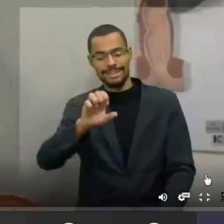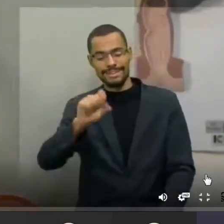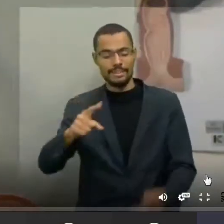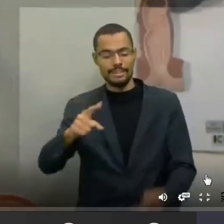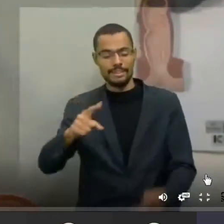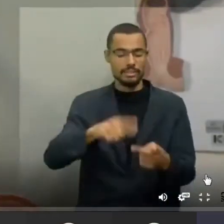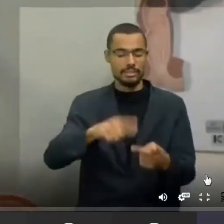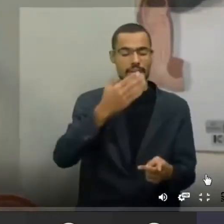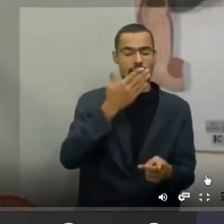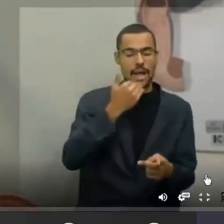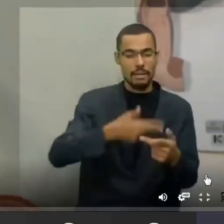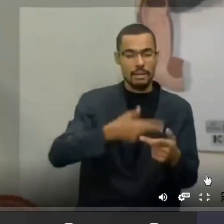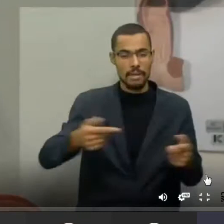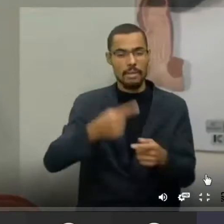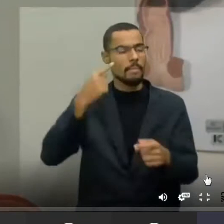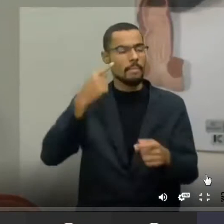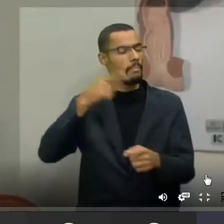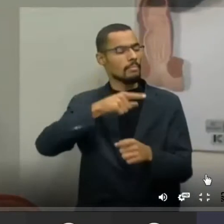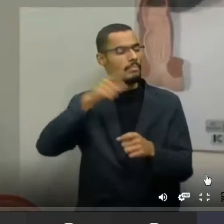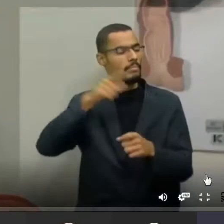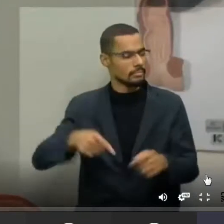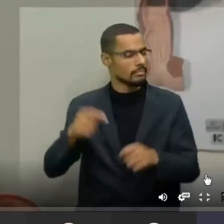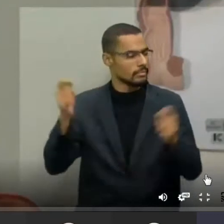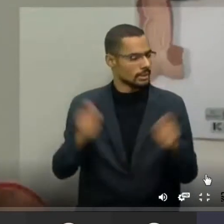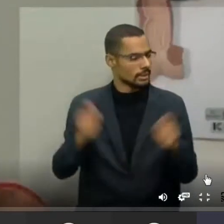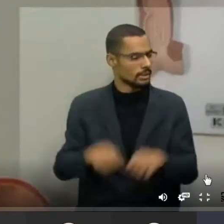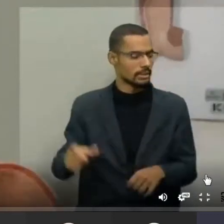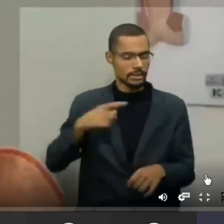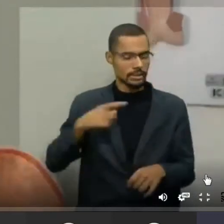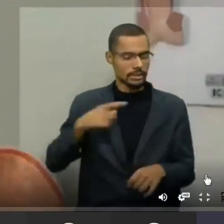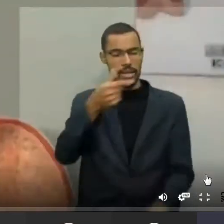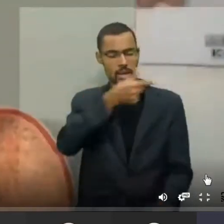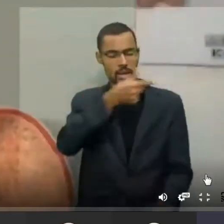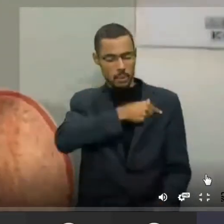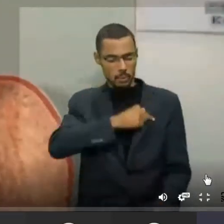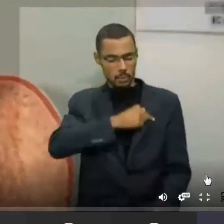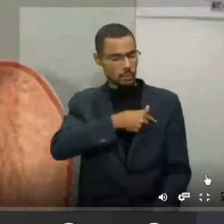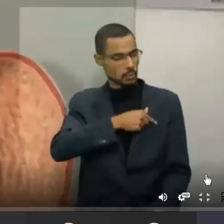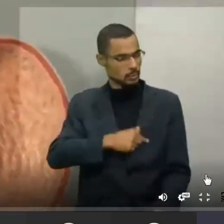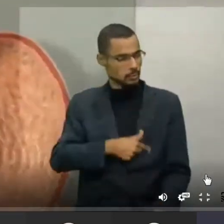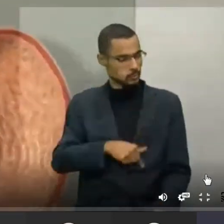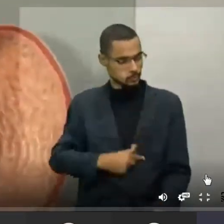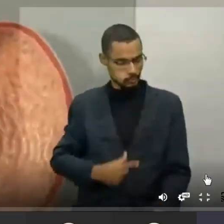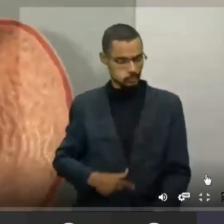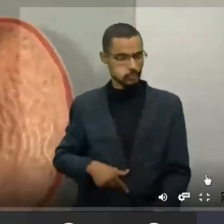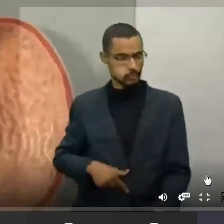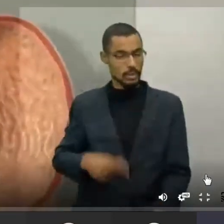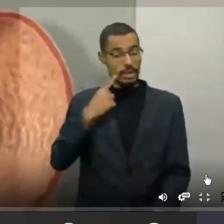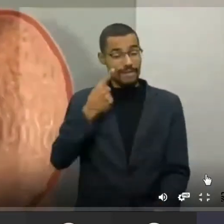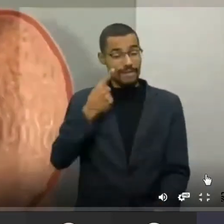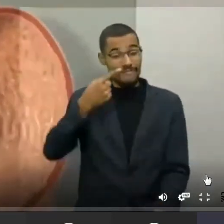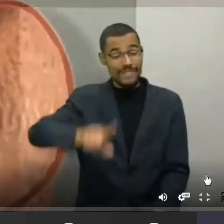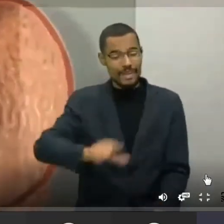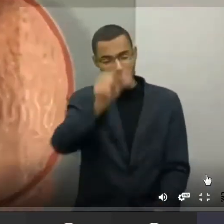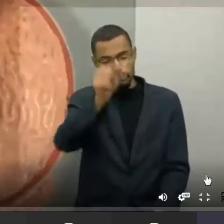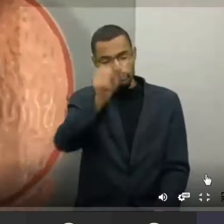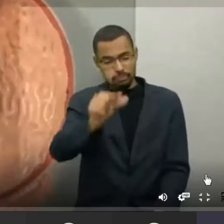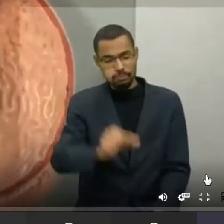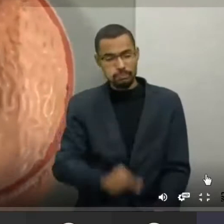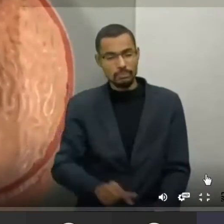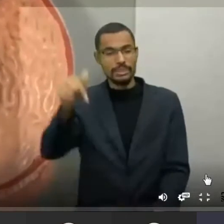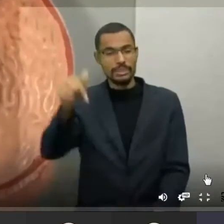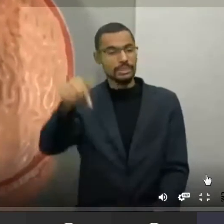alimento. Então, esse alimento, ele segue pelo esôfago, e na porção final do esôfago eu tenho